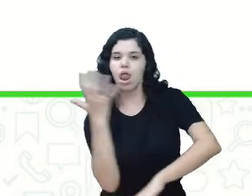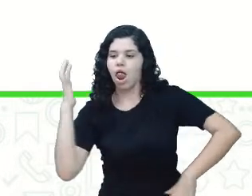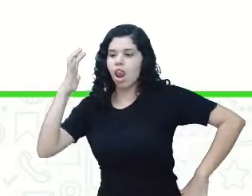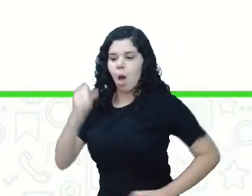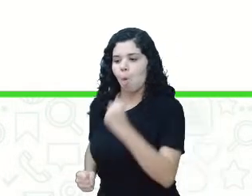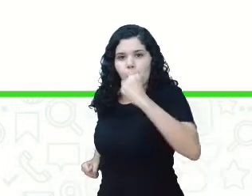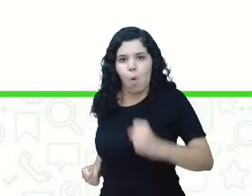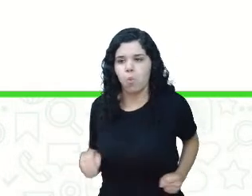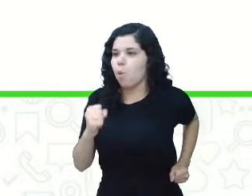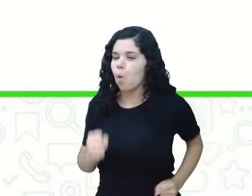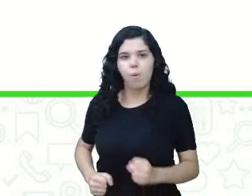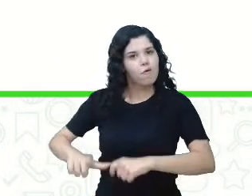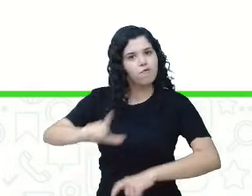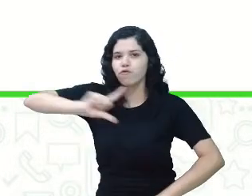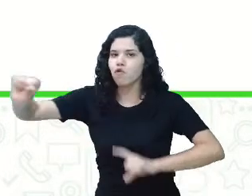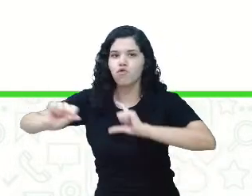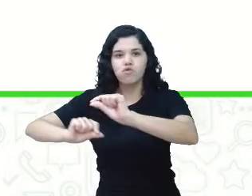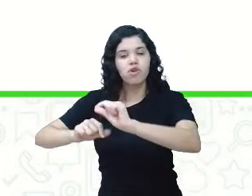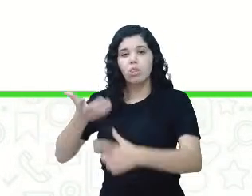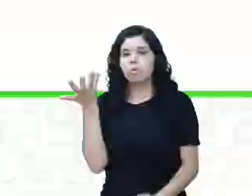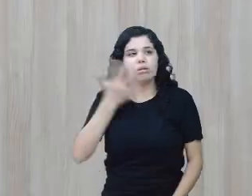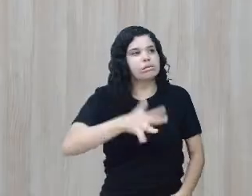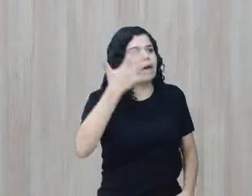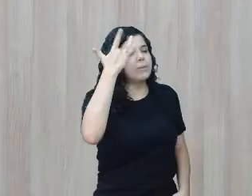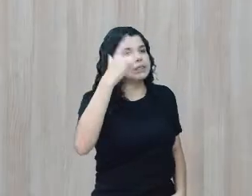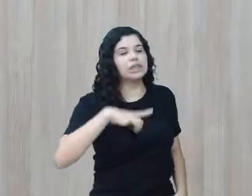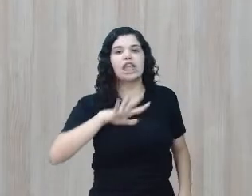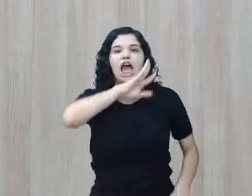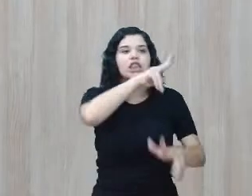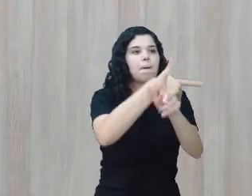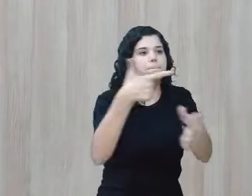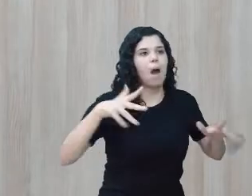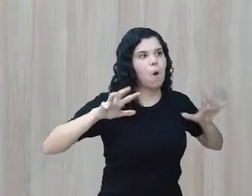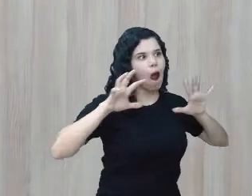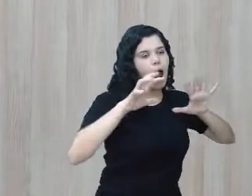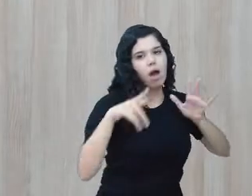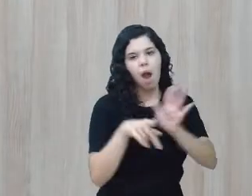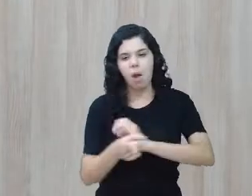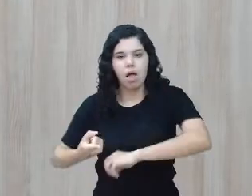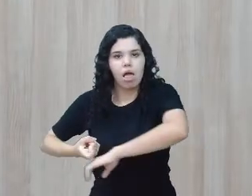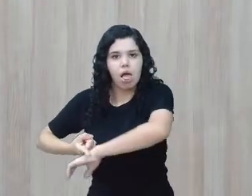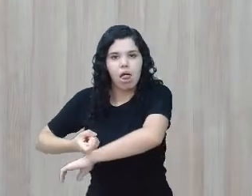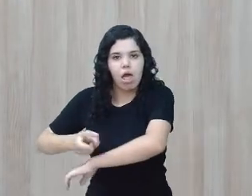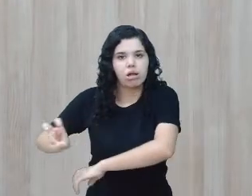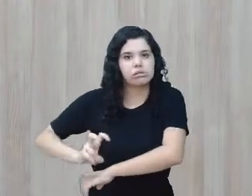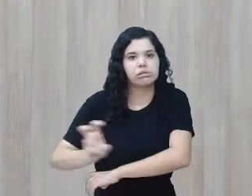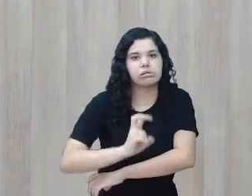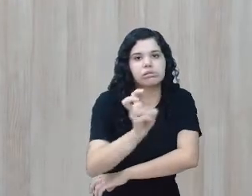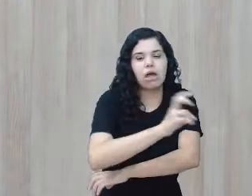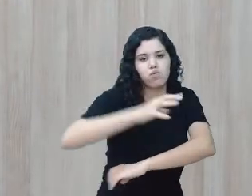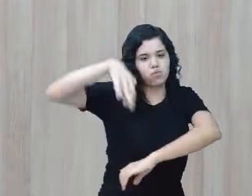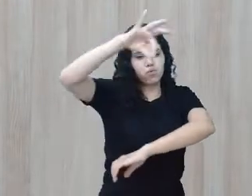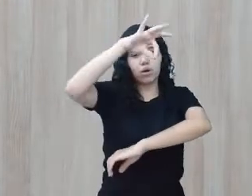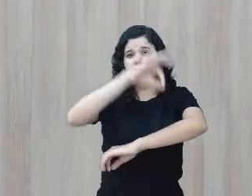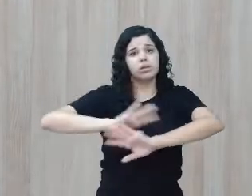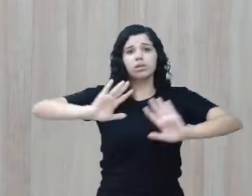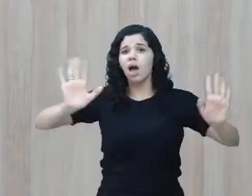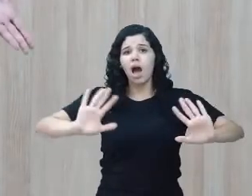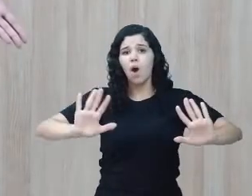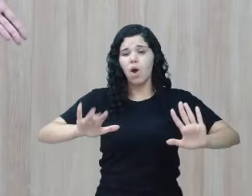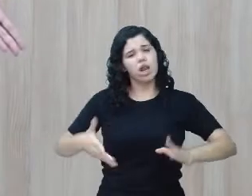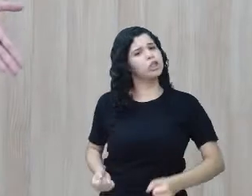arriscava. Ela entrava, ela não queria saber se ia encontrar bicho, cobra, inseto, se ia dormir. Ela já estava numa